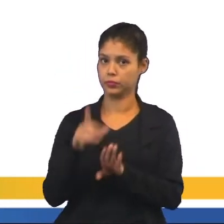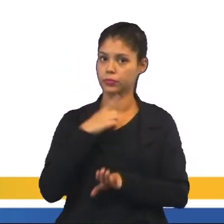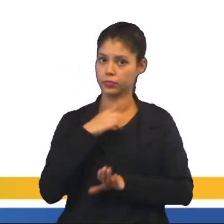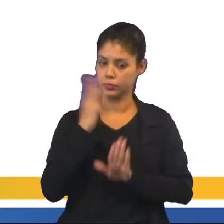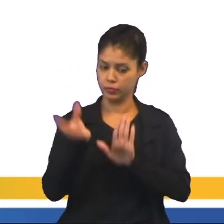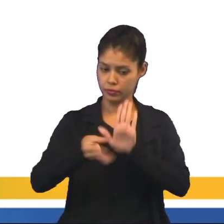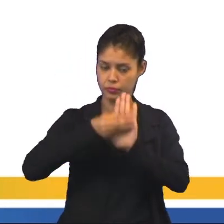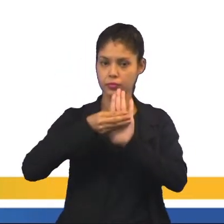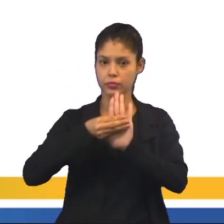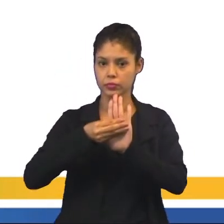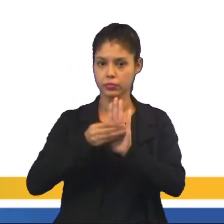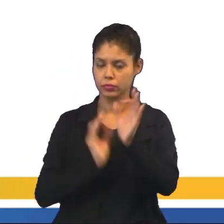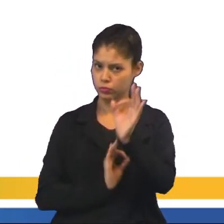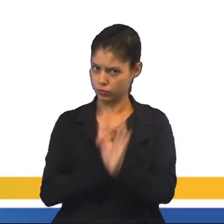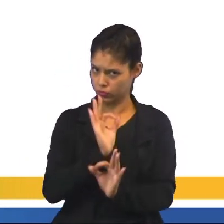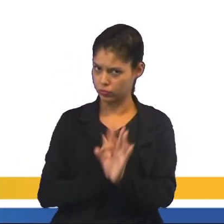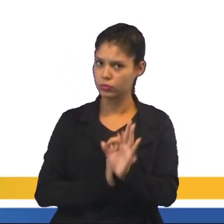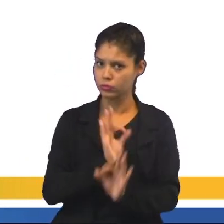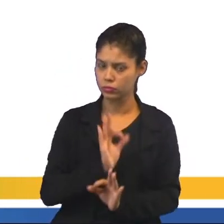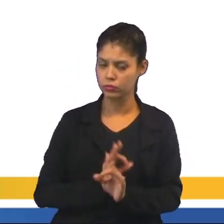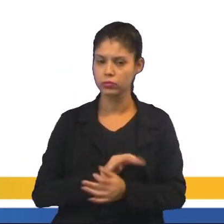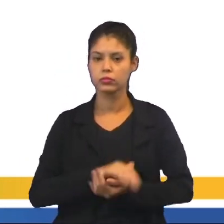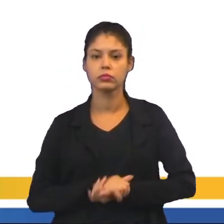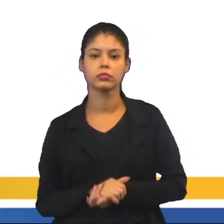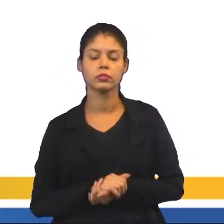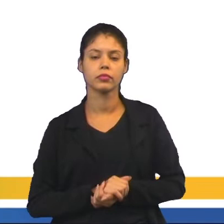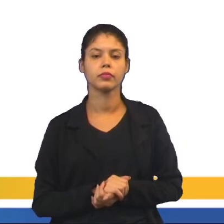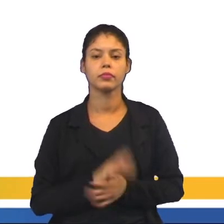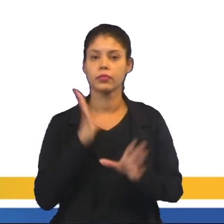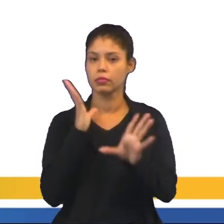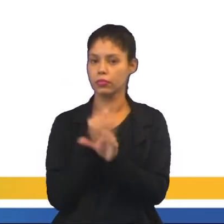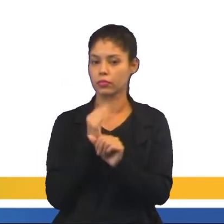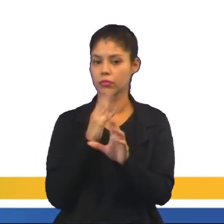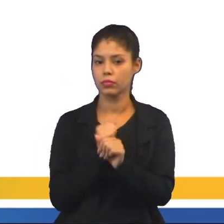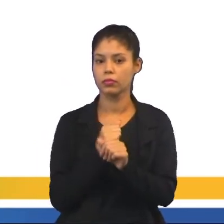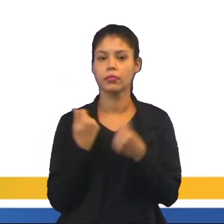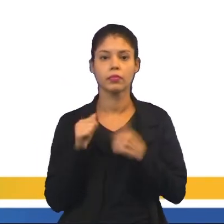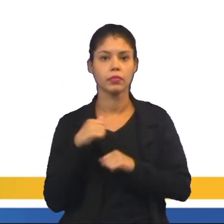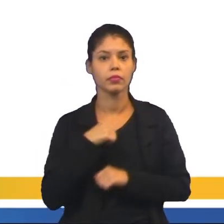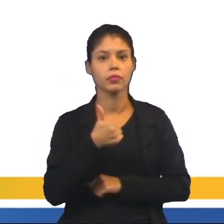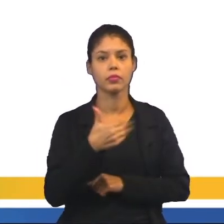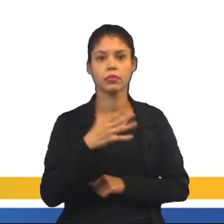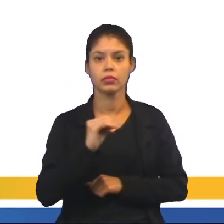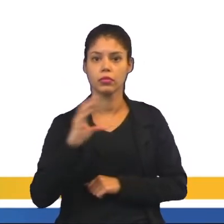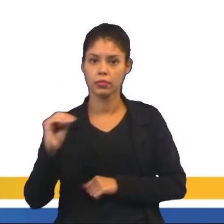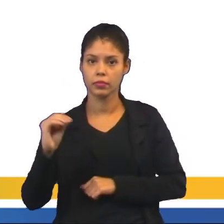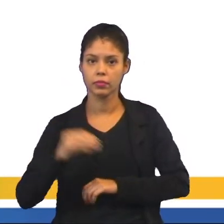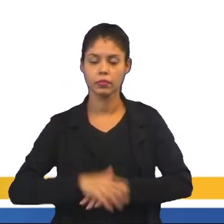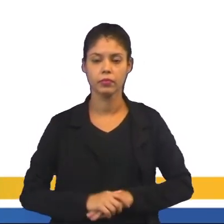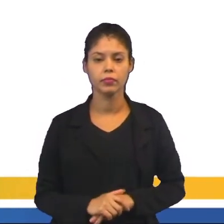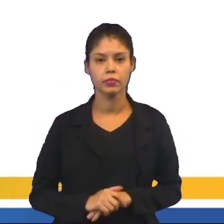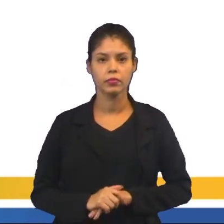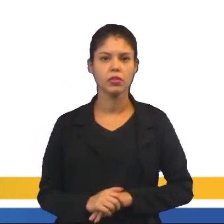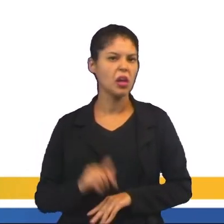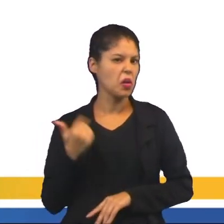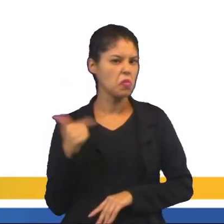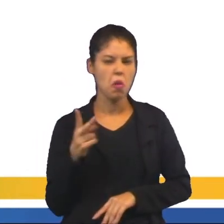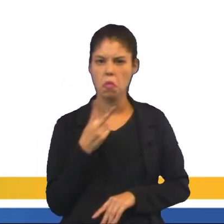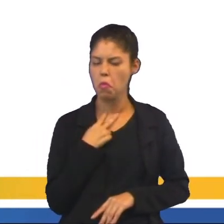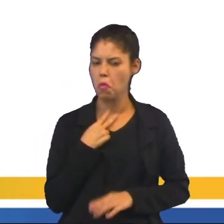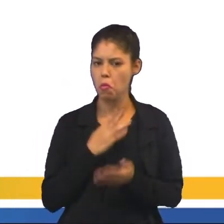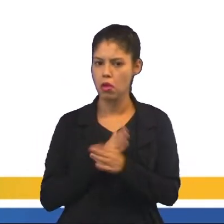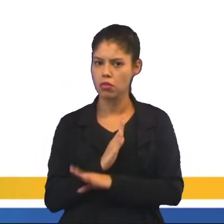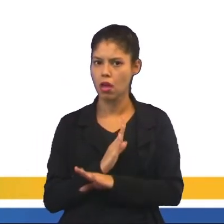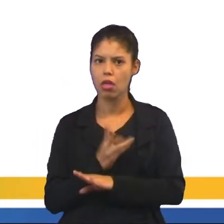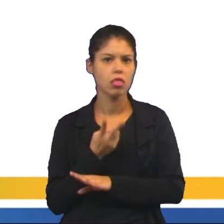que ser colocado em ordem, tá? Então, a soma deles tem que dar 100%. Ele não pode